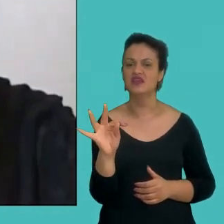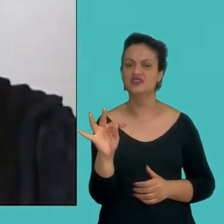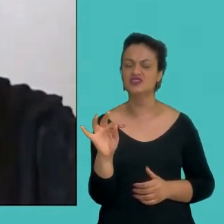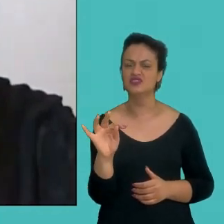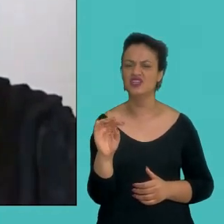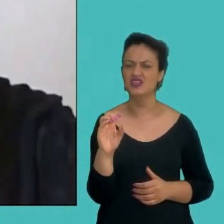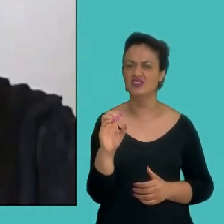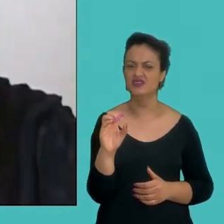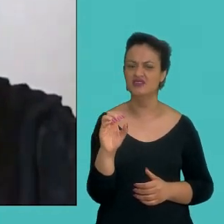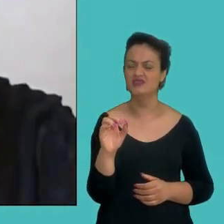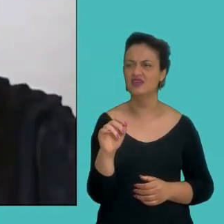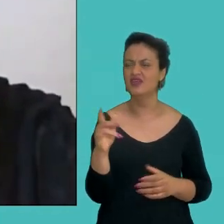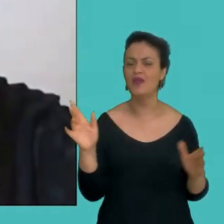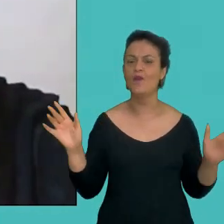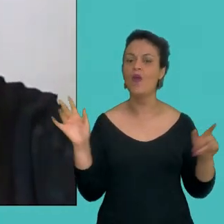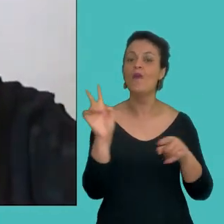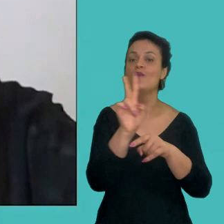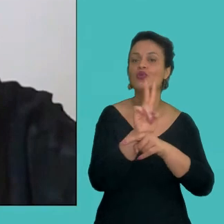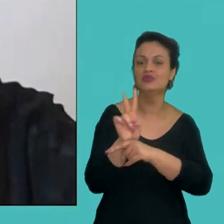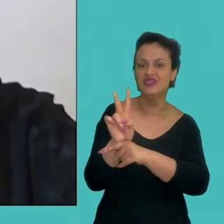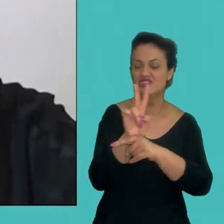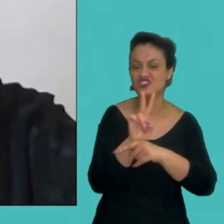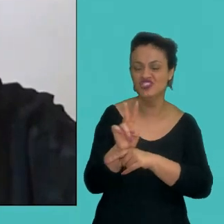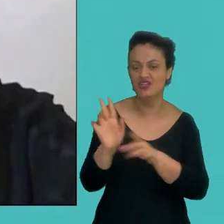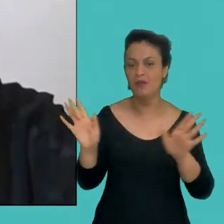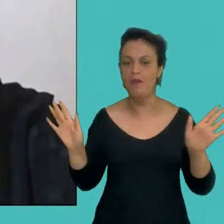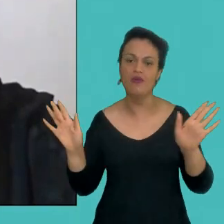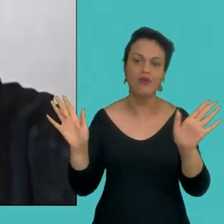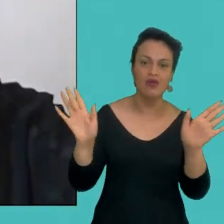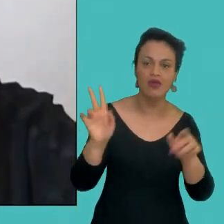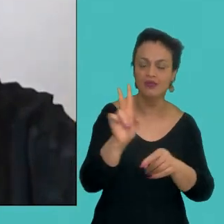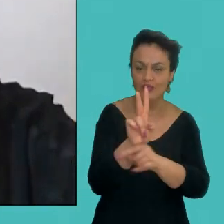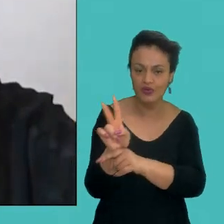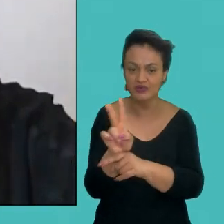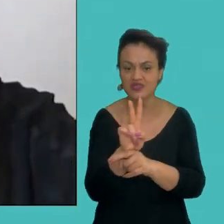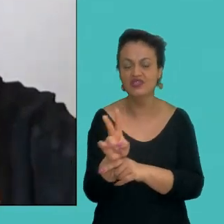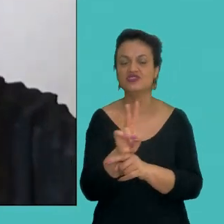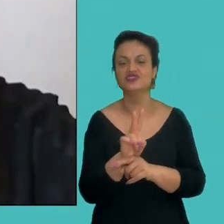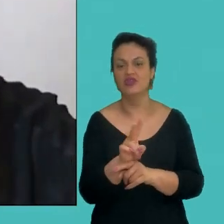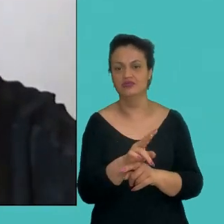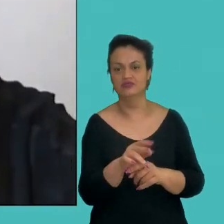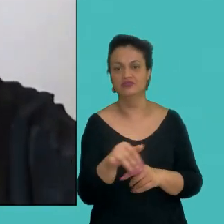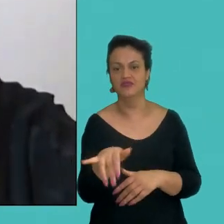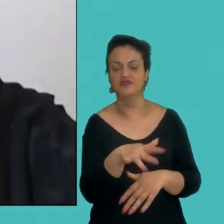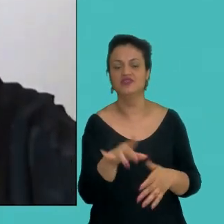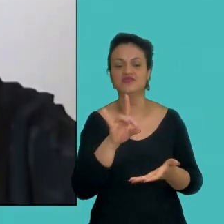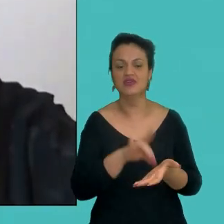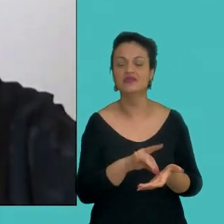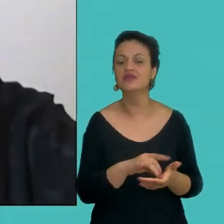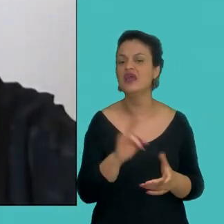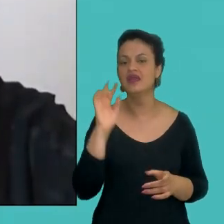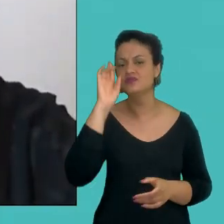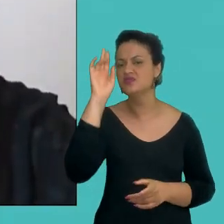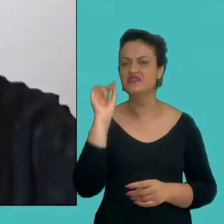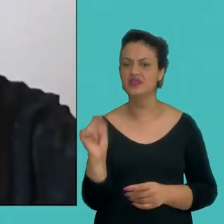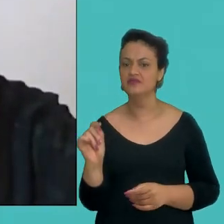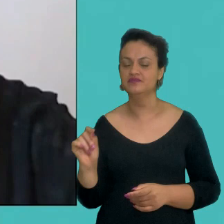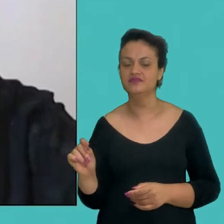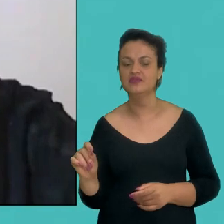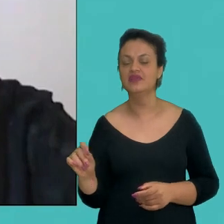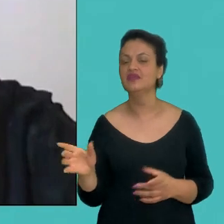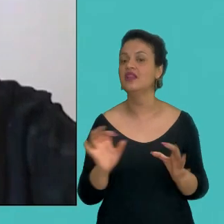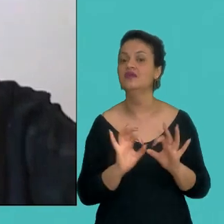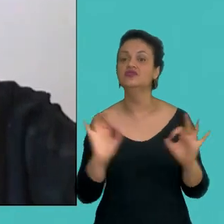de gatekeeper. Vem daí a expressão guardião, né? Não é goleiro, gatekeeper, guardião da veracidade objetiva dos fatos. Quem